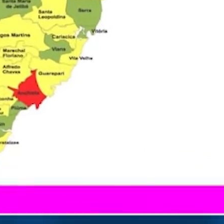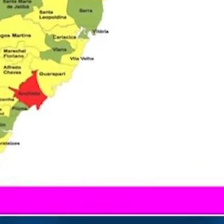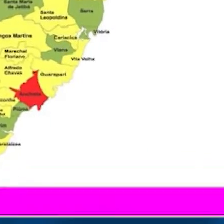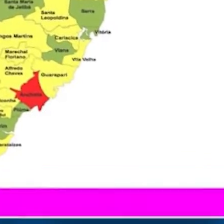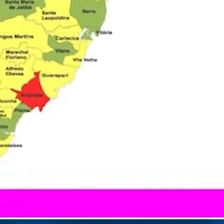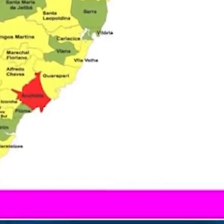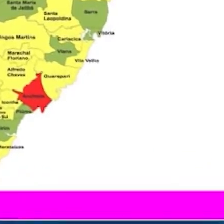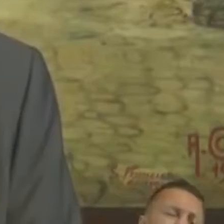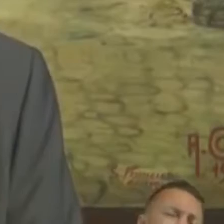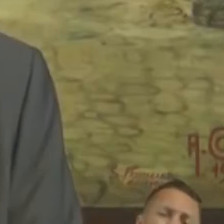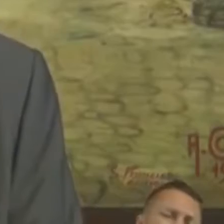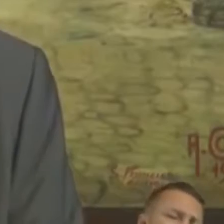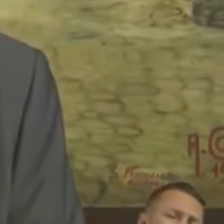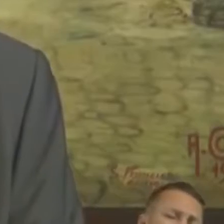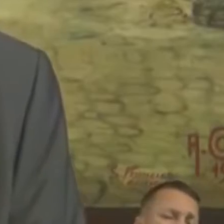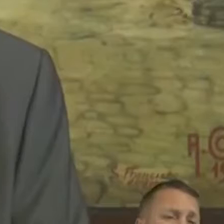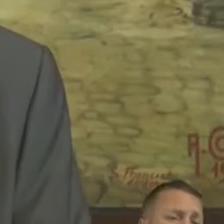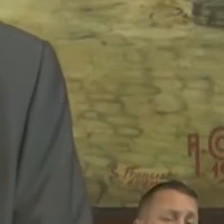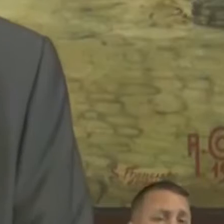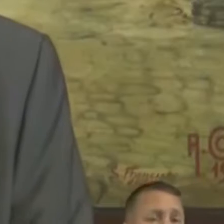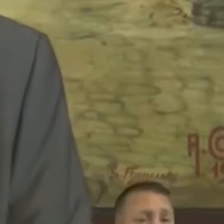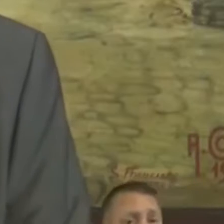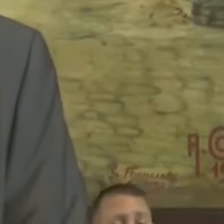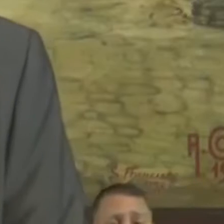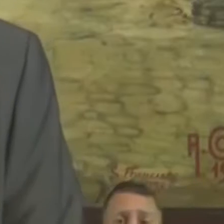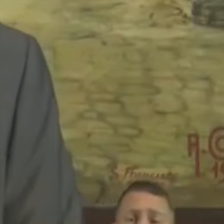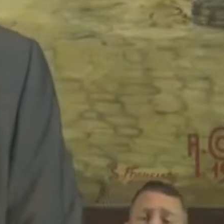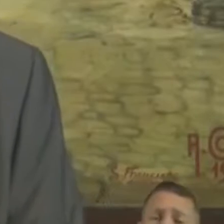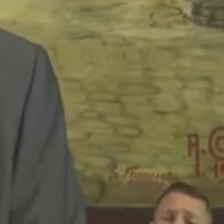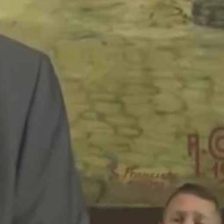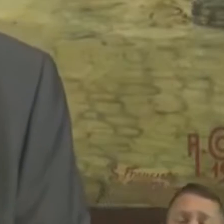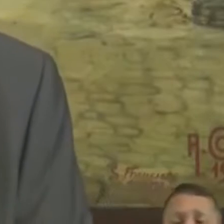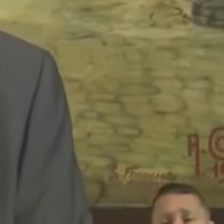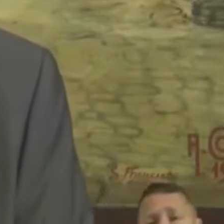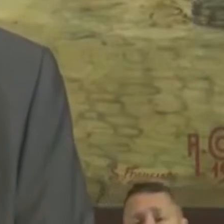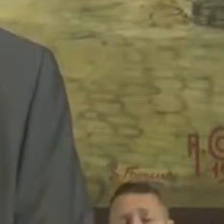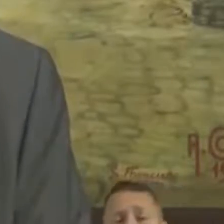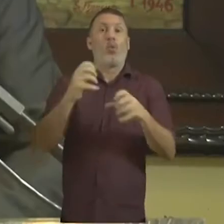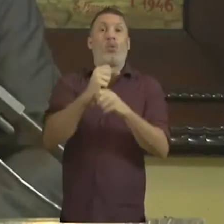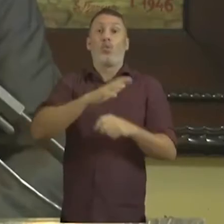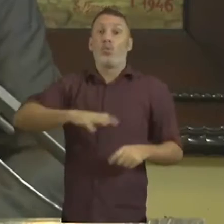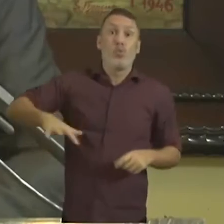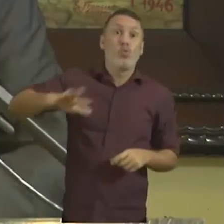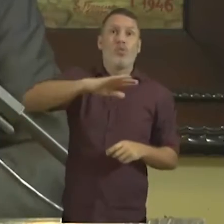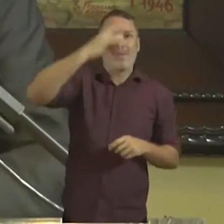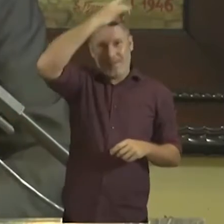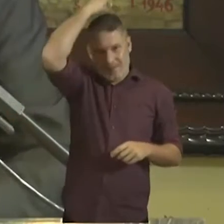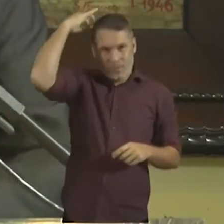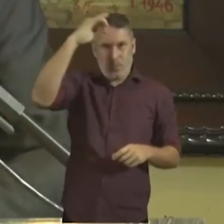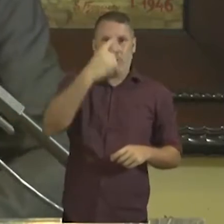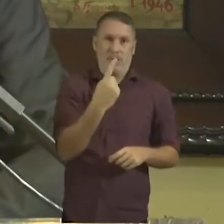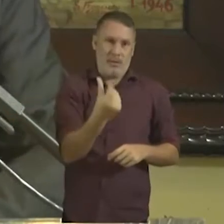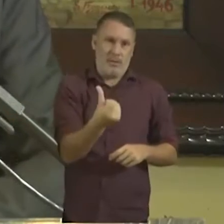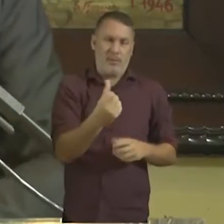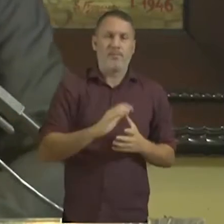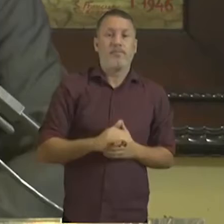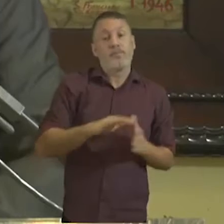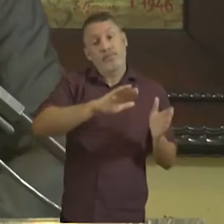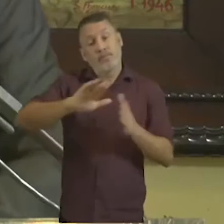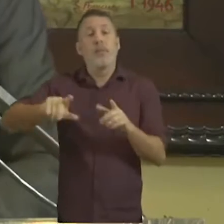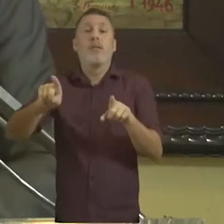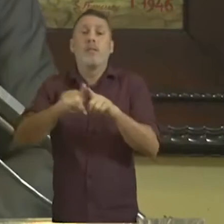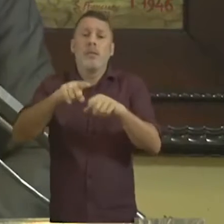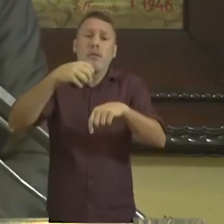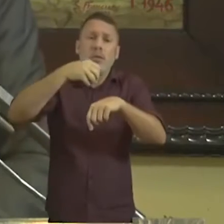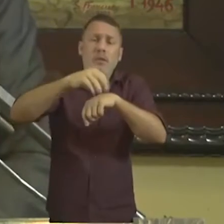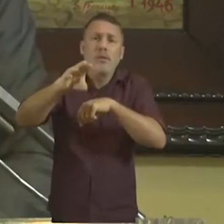risco baixo na região Casagrande também comemorou o avanço da vacinação no estado é uma notícia boa é que nós estamos